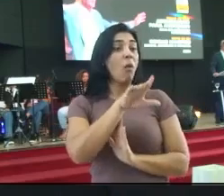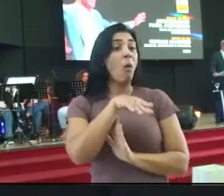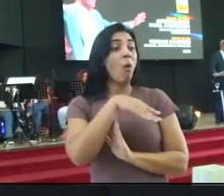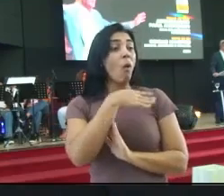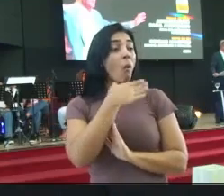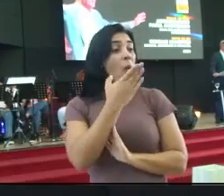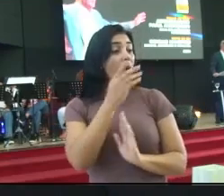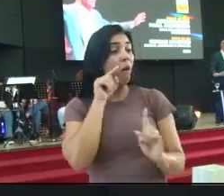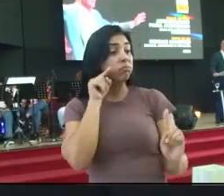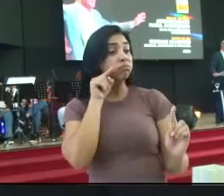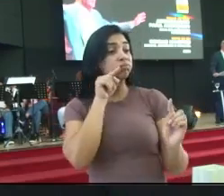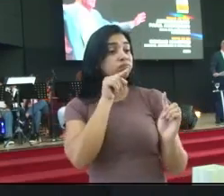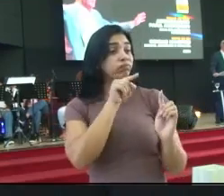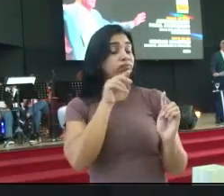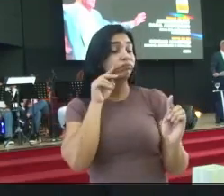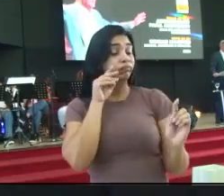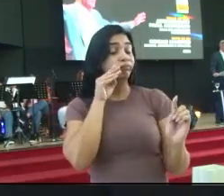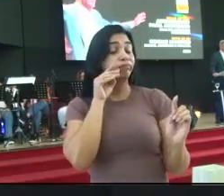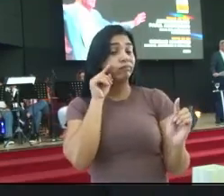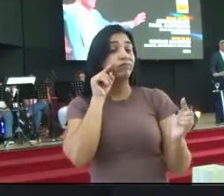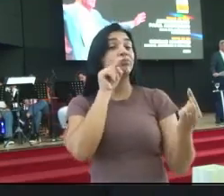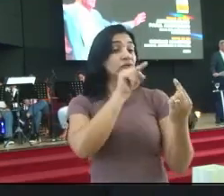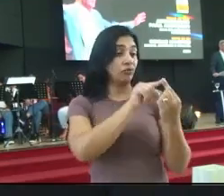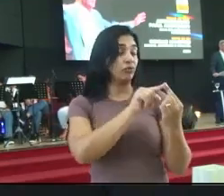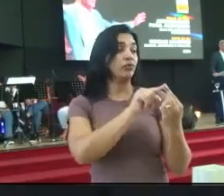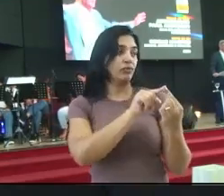qual o propósito dessa série?